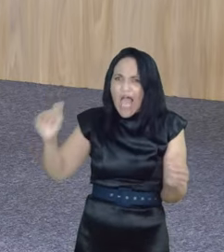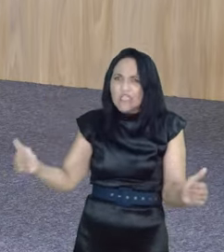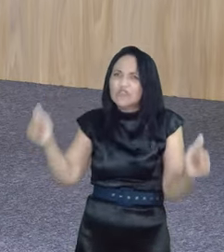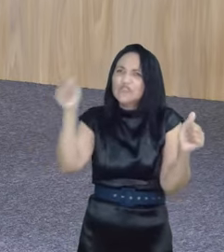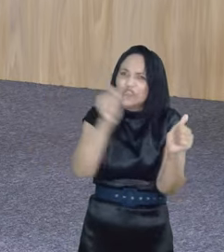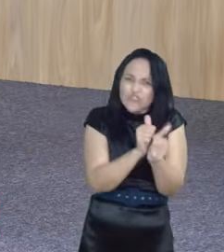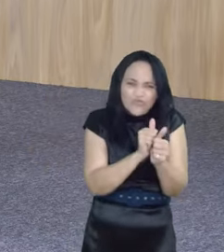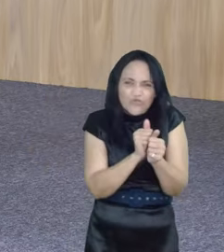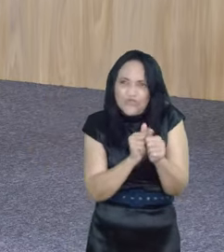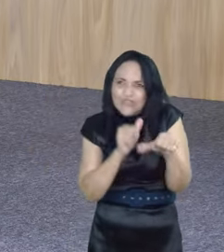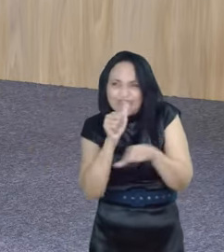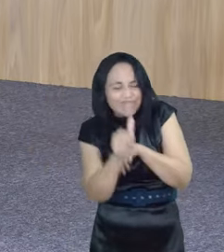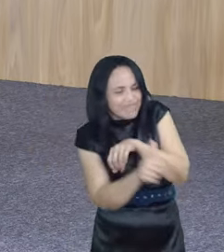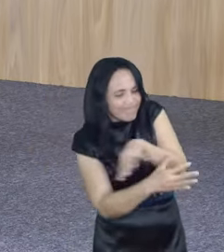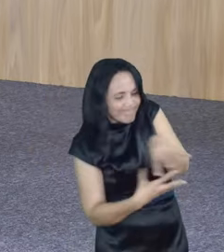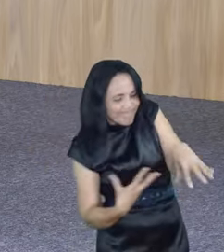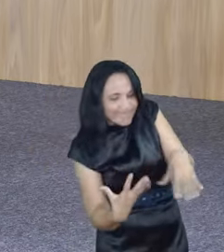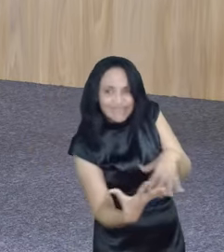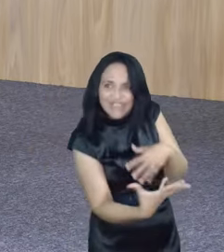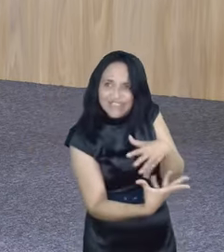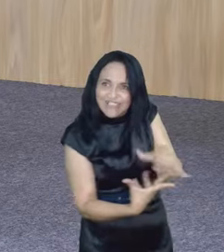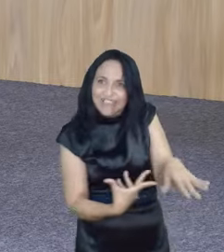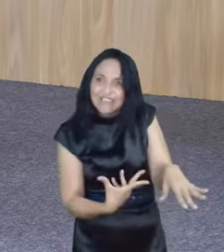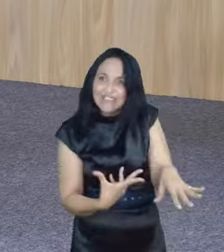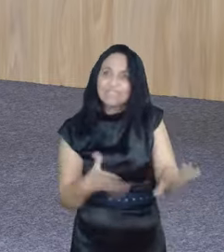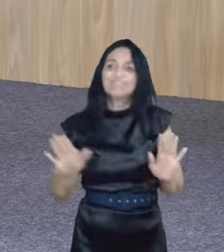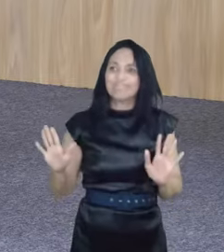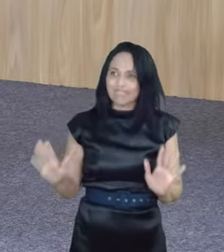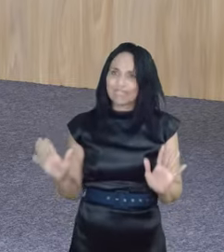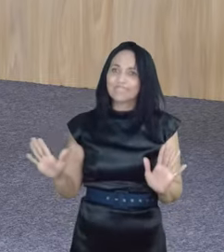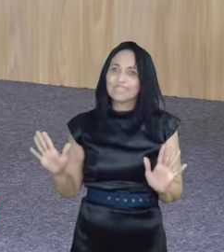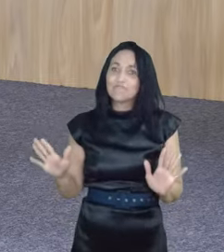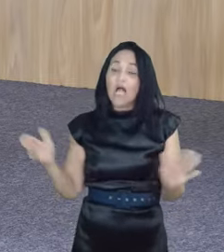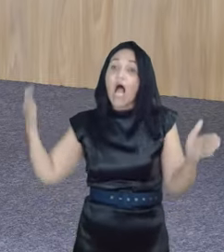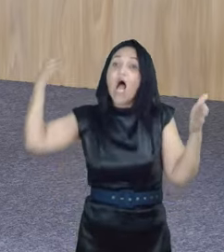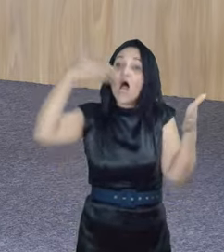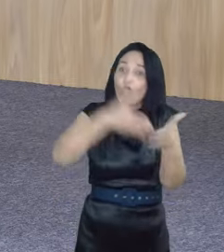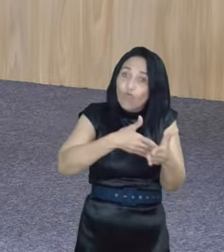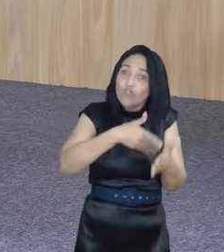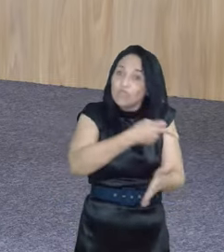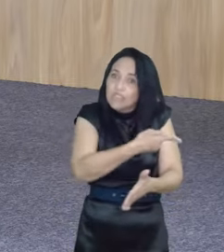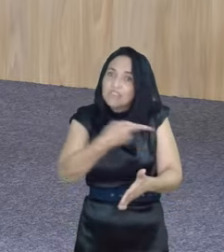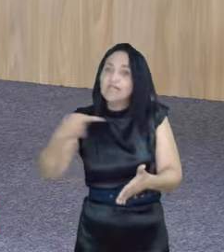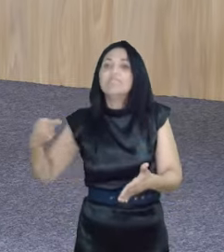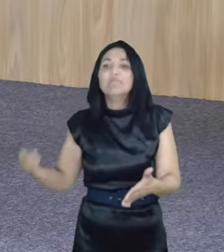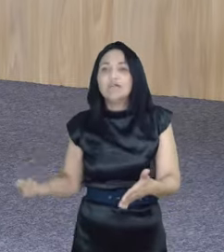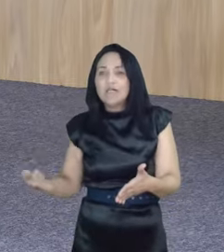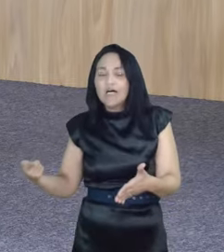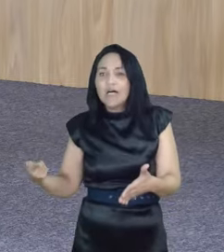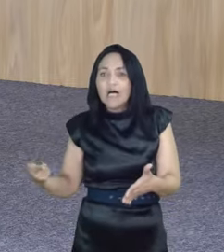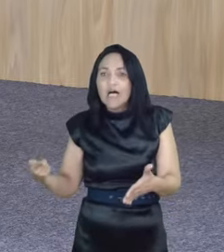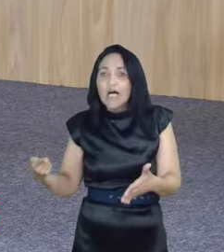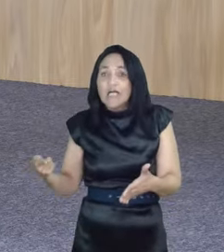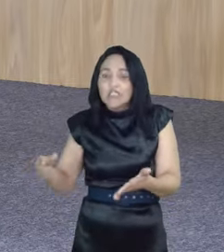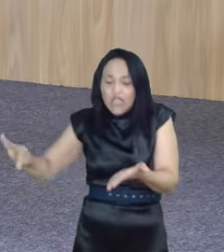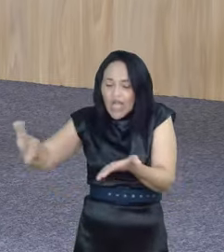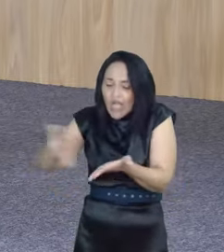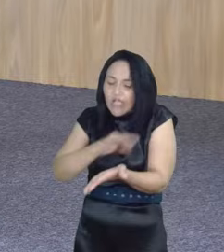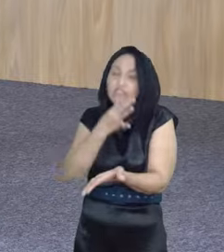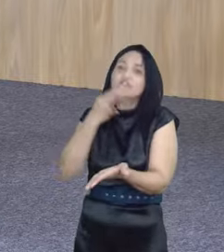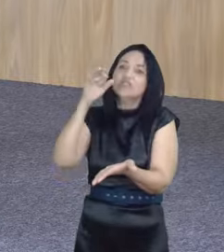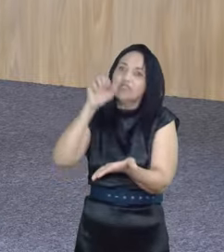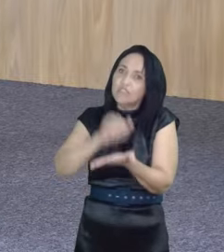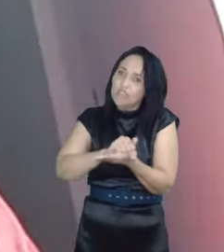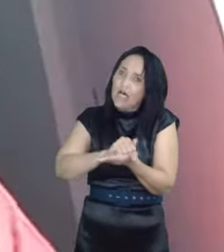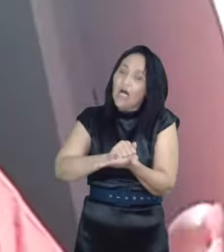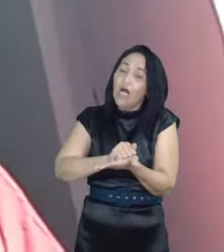a última semana de janela partidária, a última semana de registrar, né,